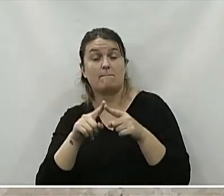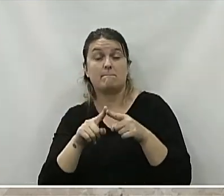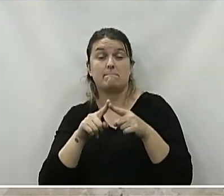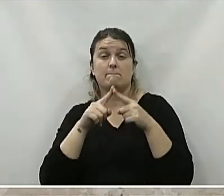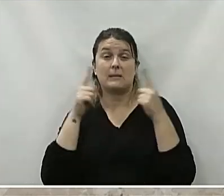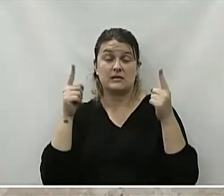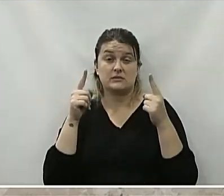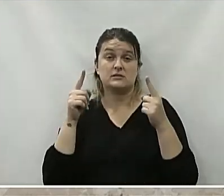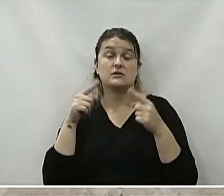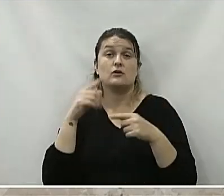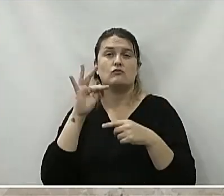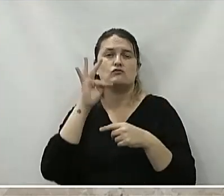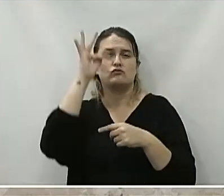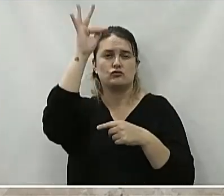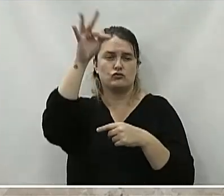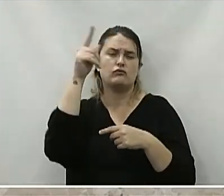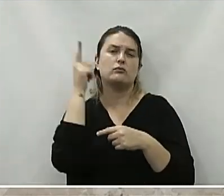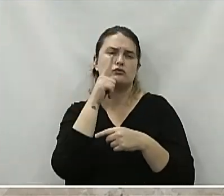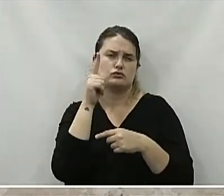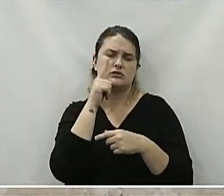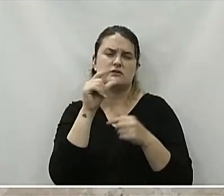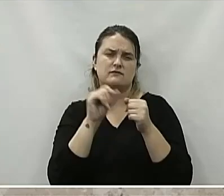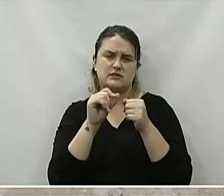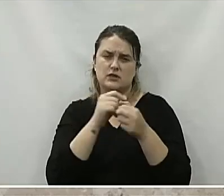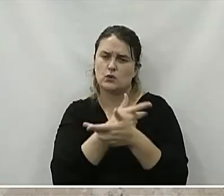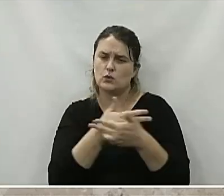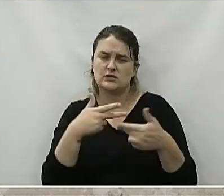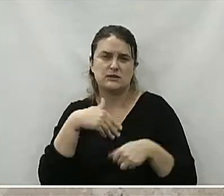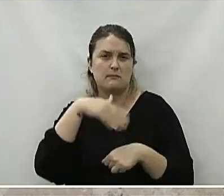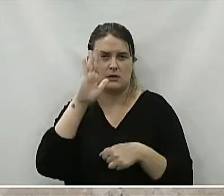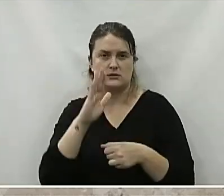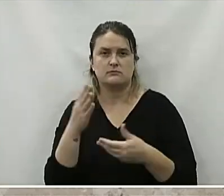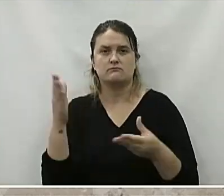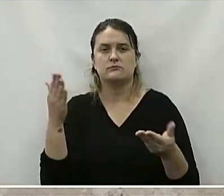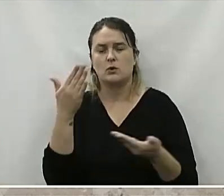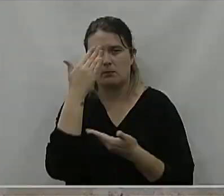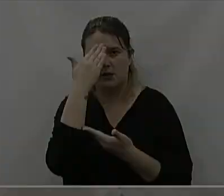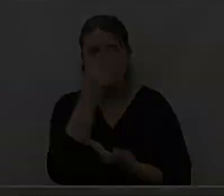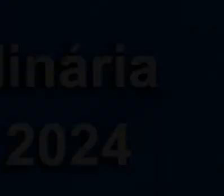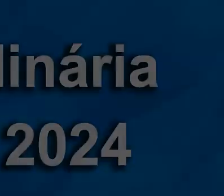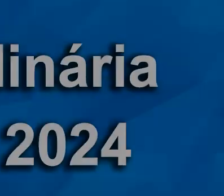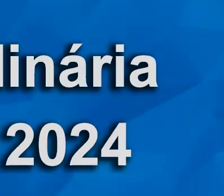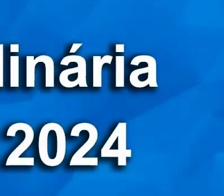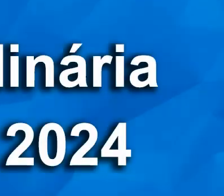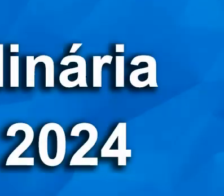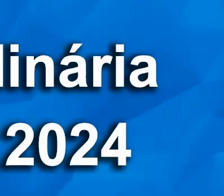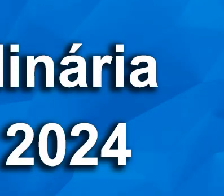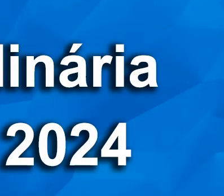mas, se tudo der certo, posteriormente será realizado tal solicitações. Seria isso, presidente, uma boa noite.